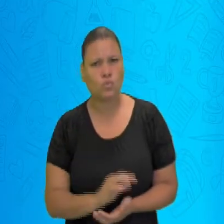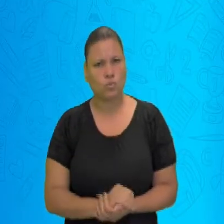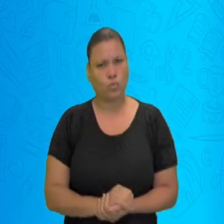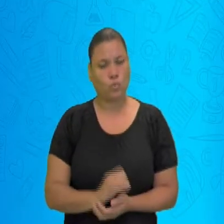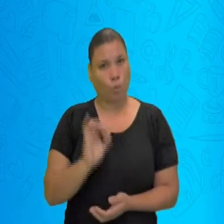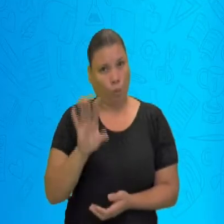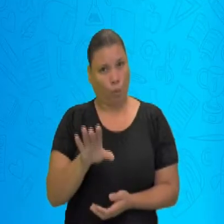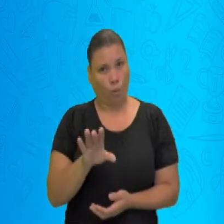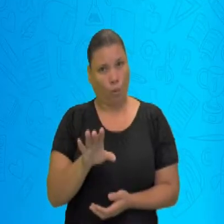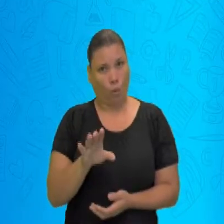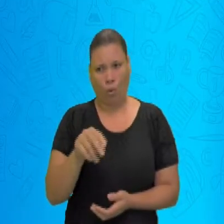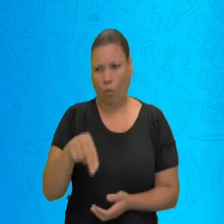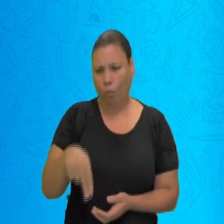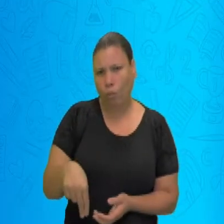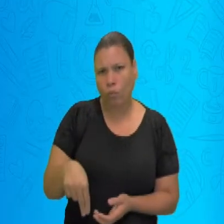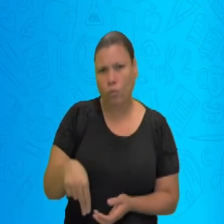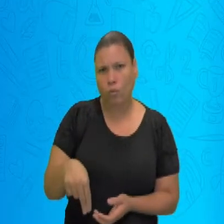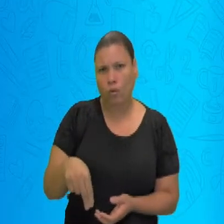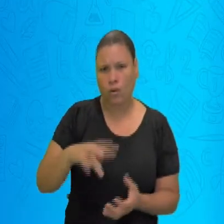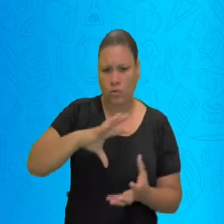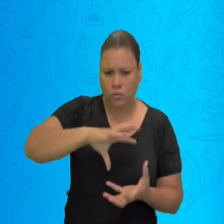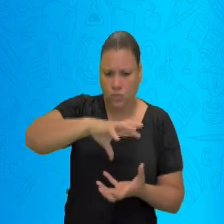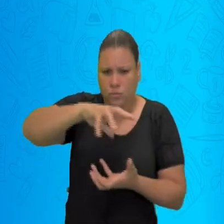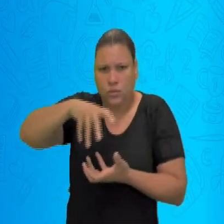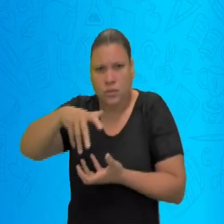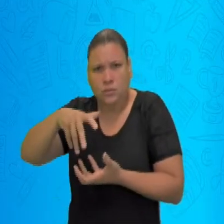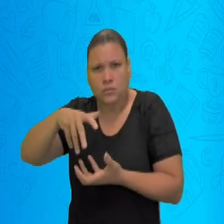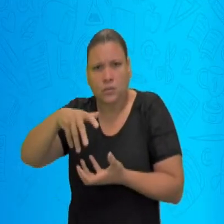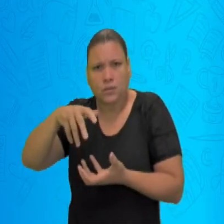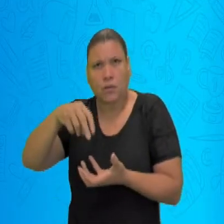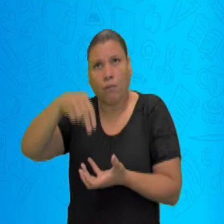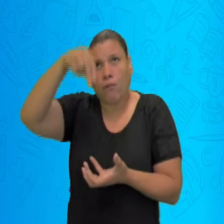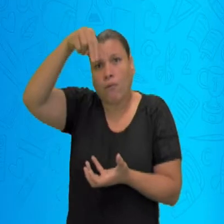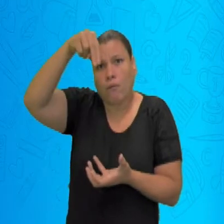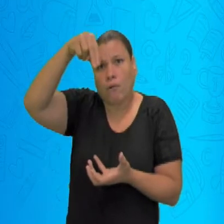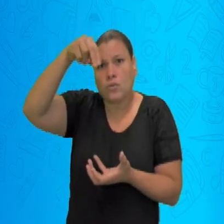muitas terras no hemisfério sul e todo